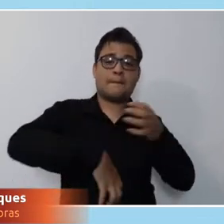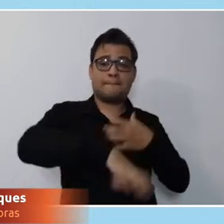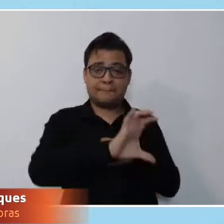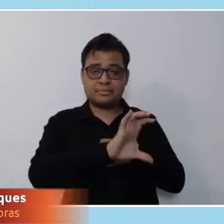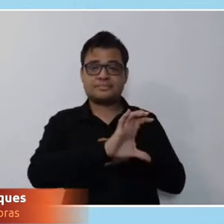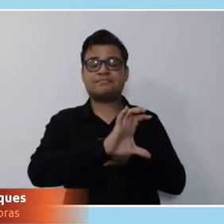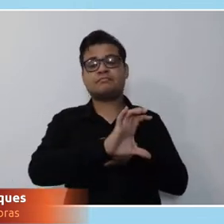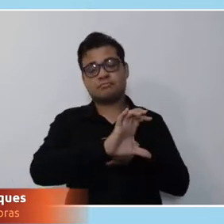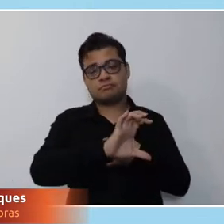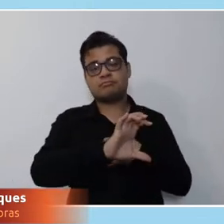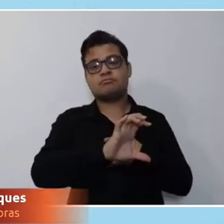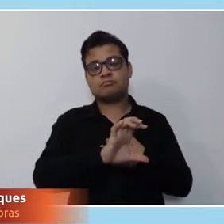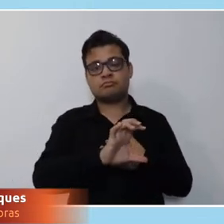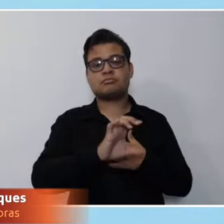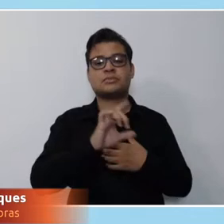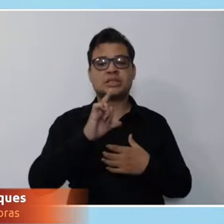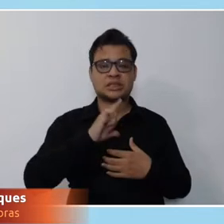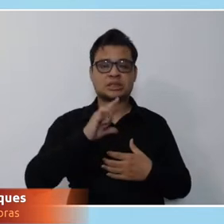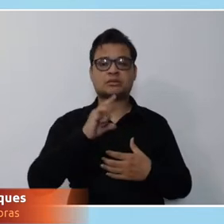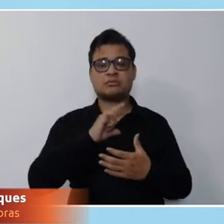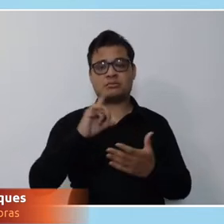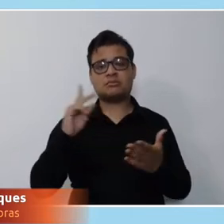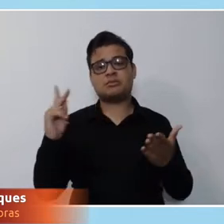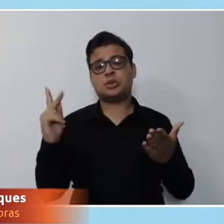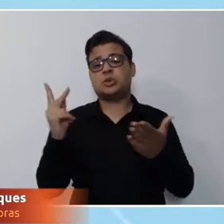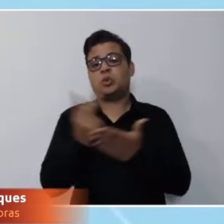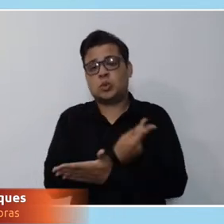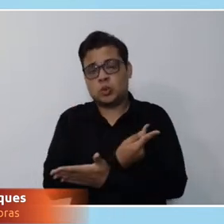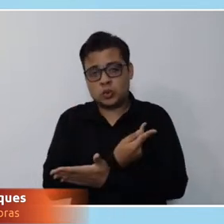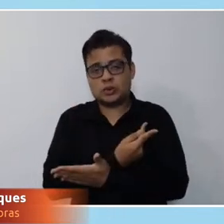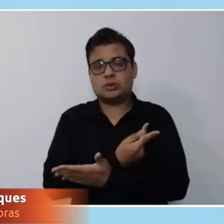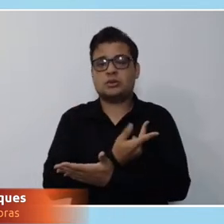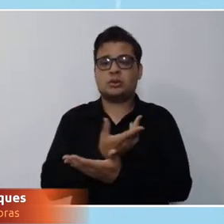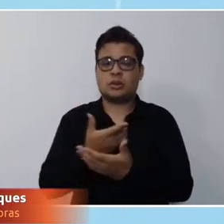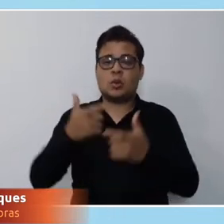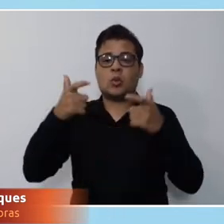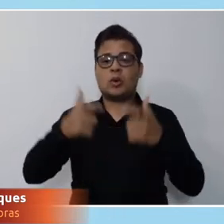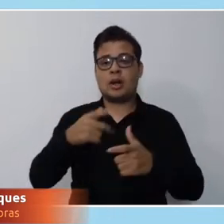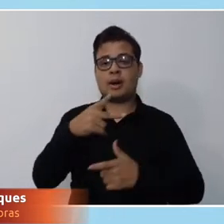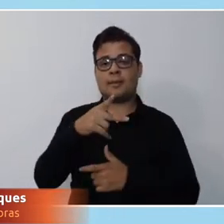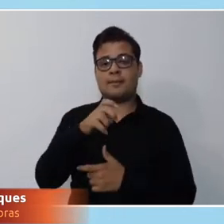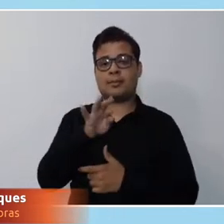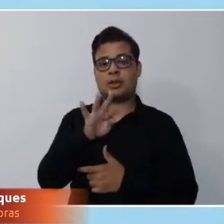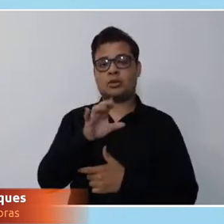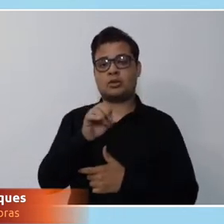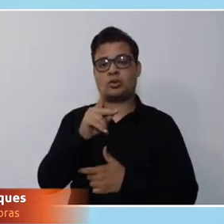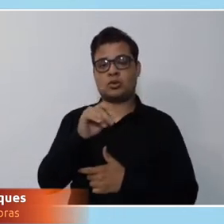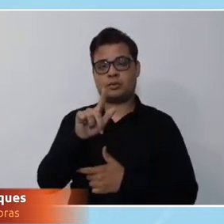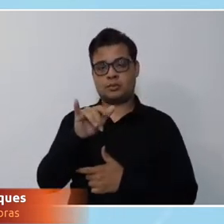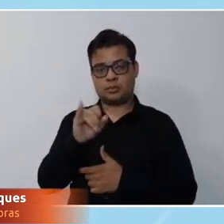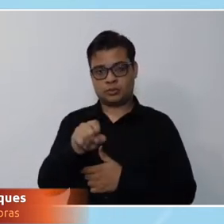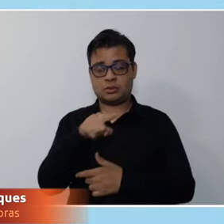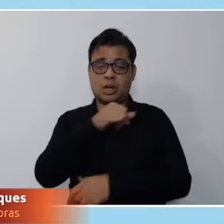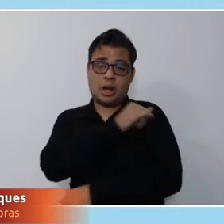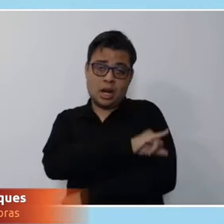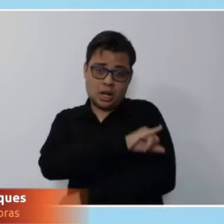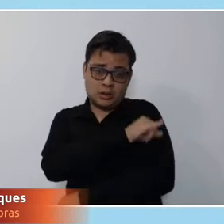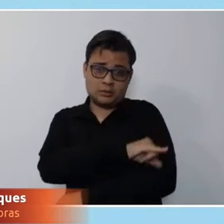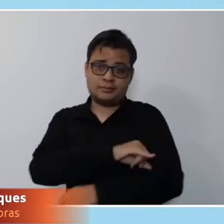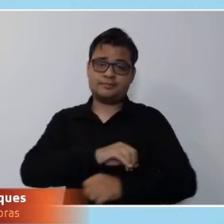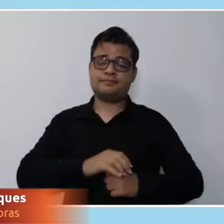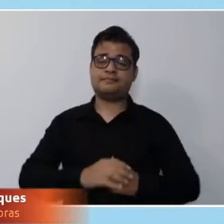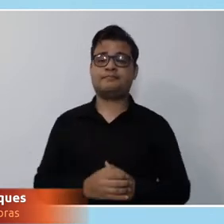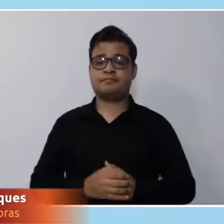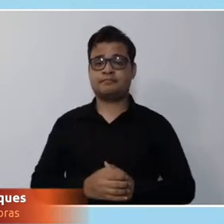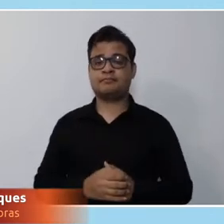empatia com essa tragédia que está acontecendo em Petrópolis, no Rio de Janeiro. Por outro lado, para variar, como era de se esperar da equipe